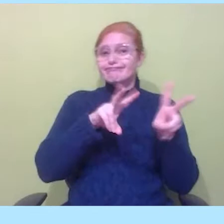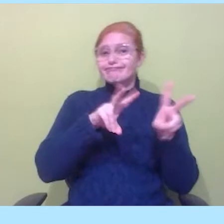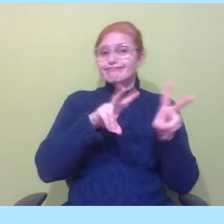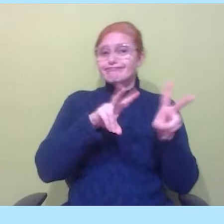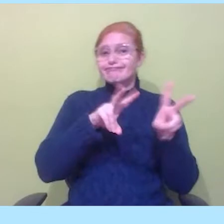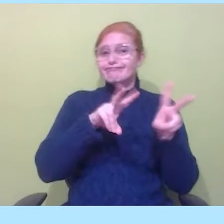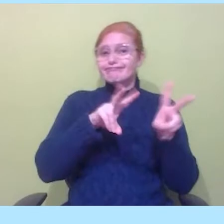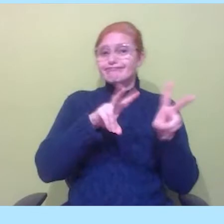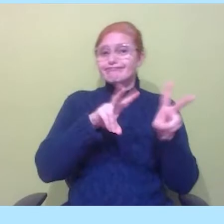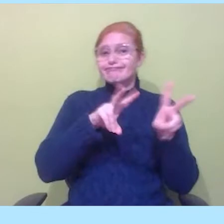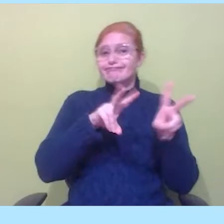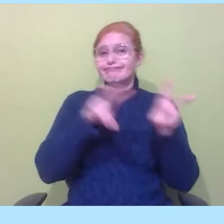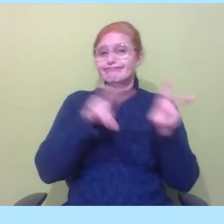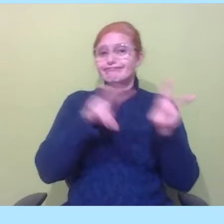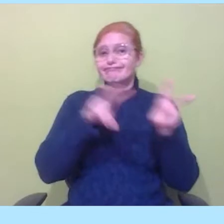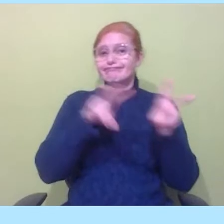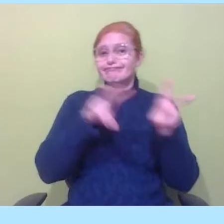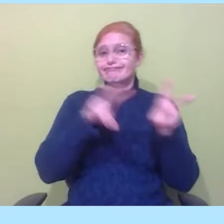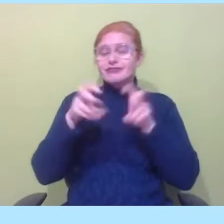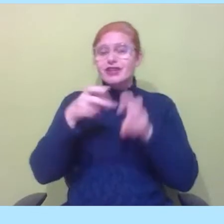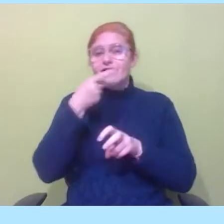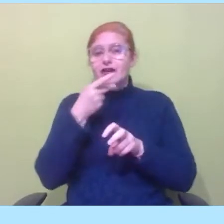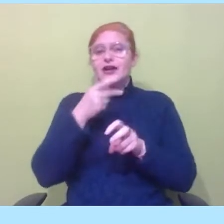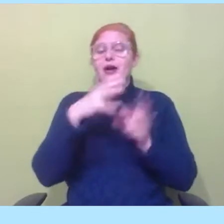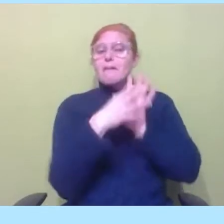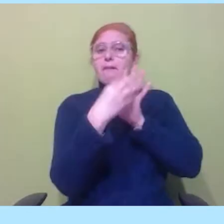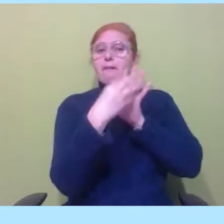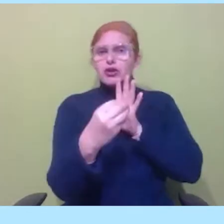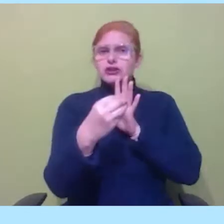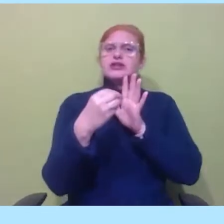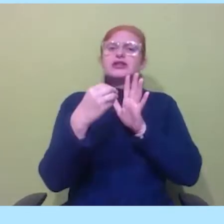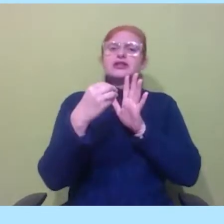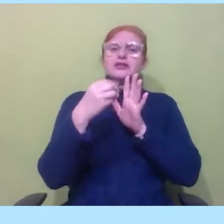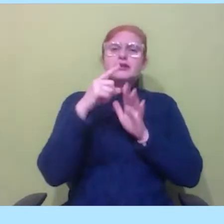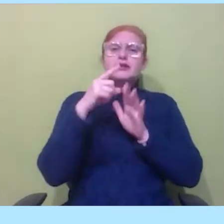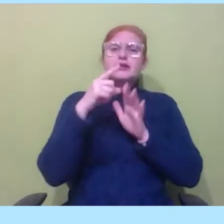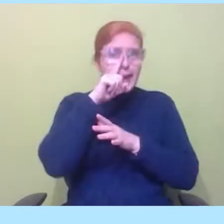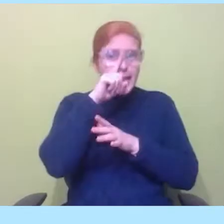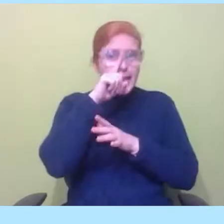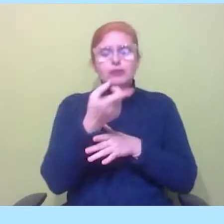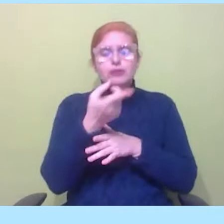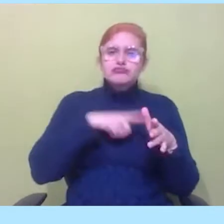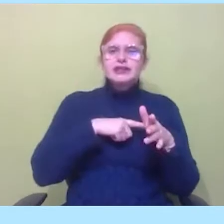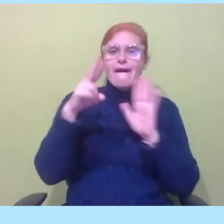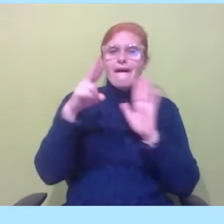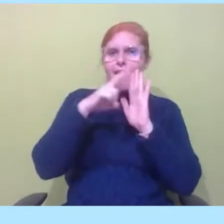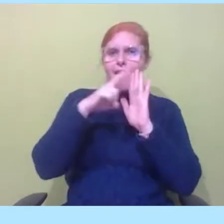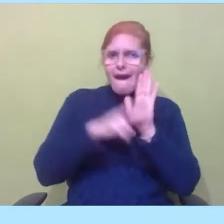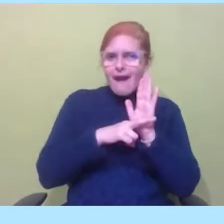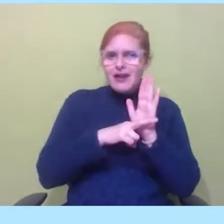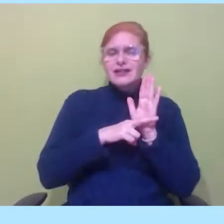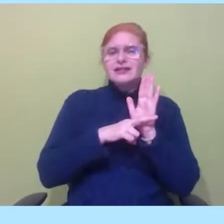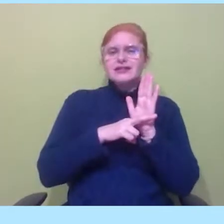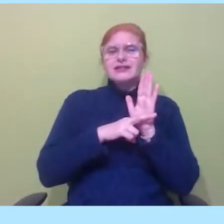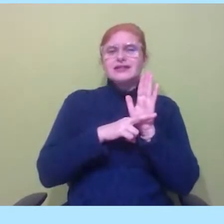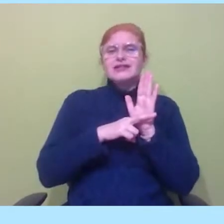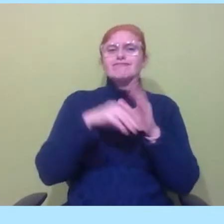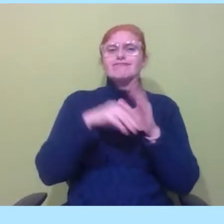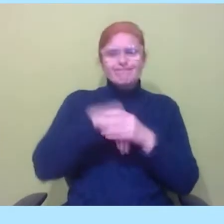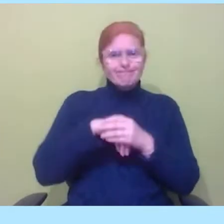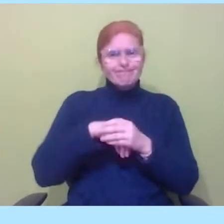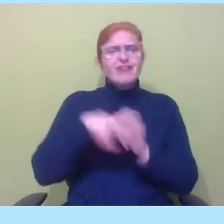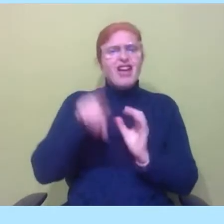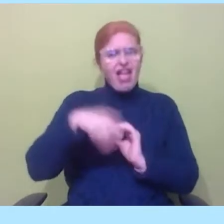sobre análise de risco, a gente fala sobre termos que são super militares, né, e como que a